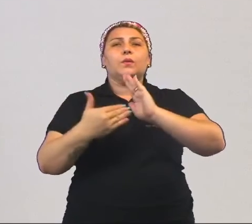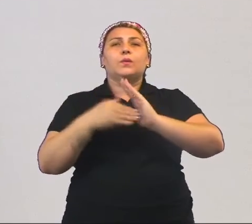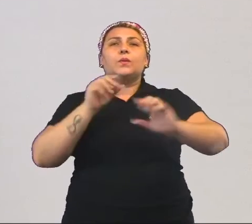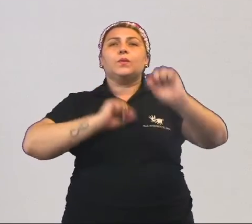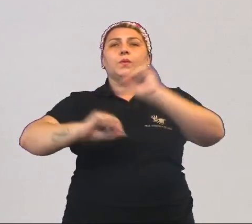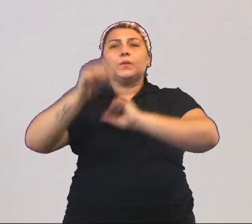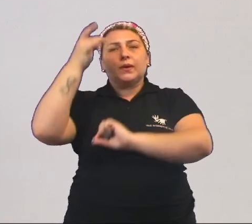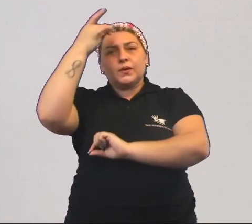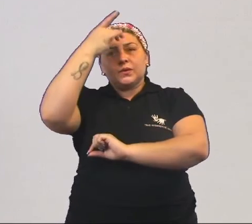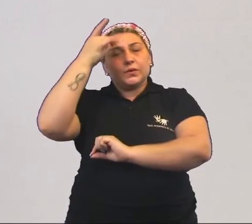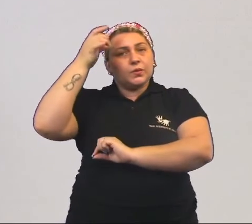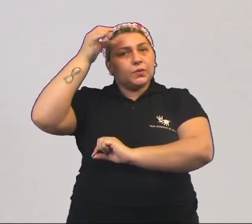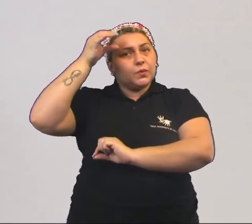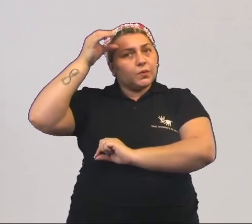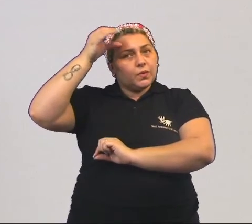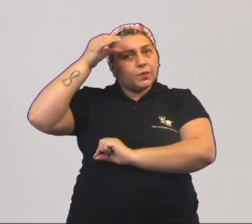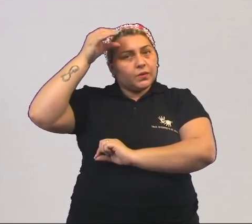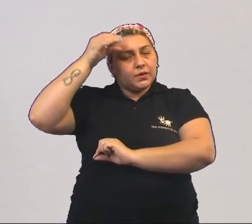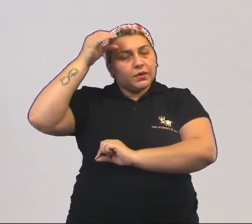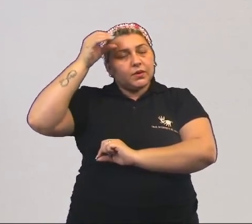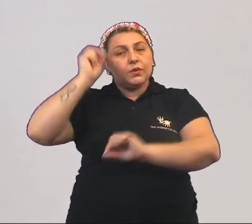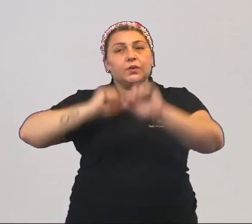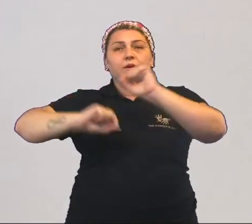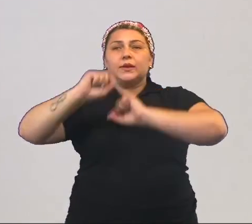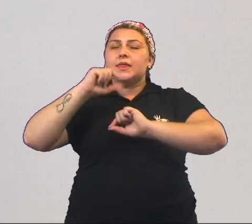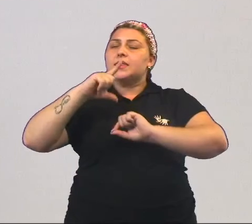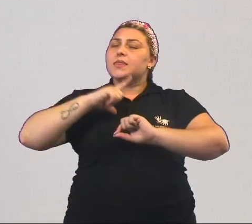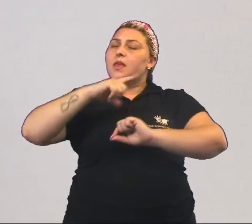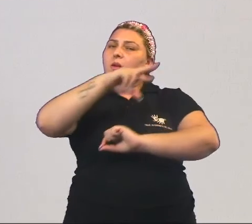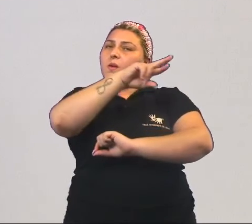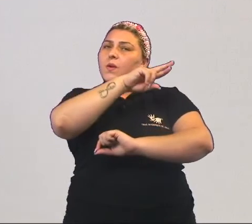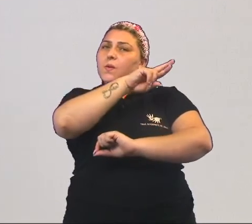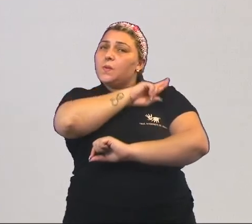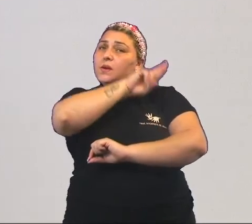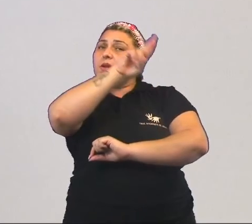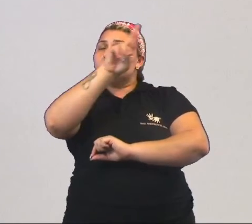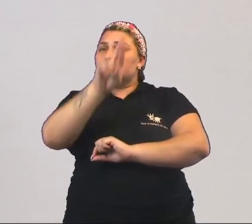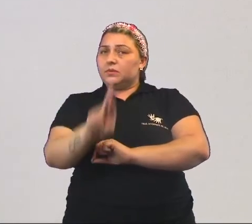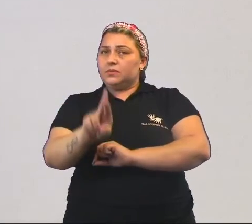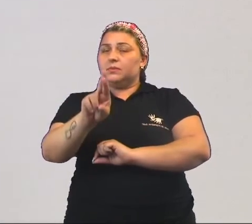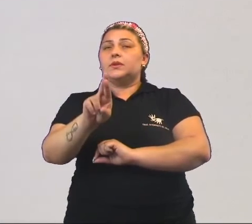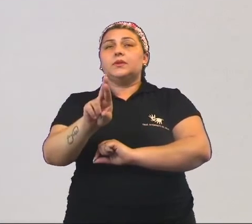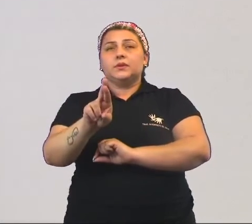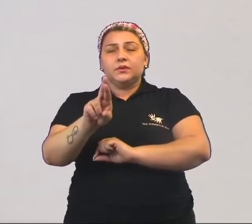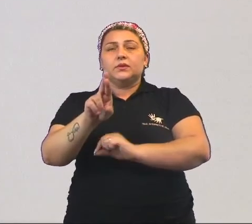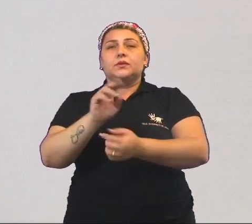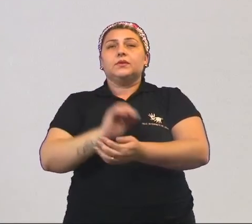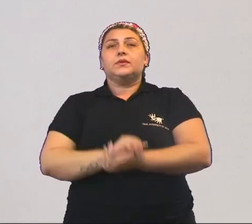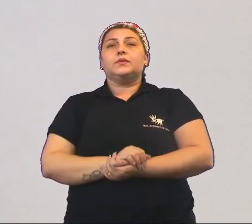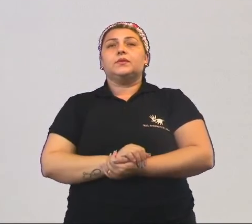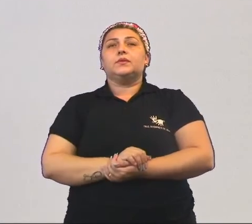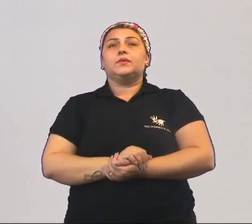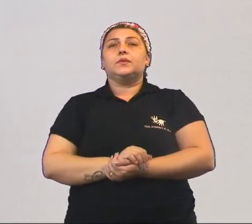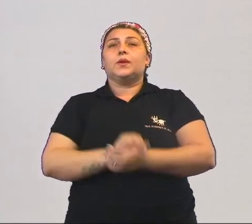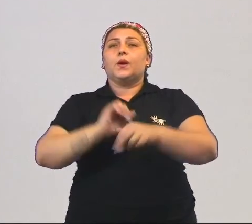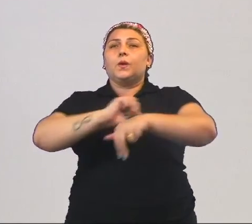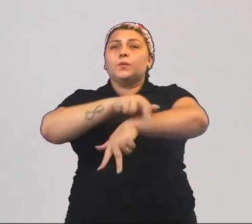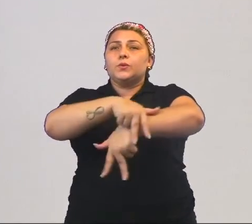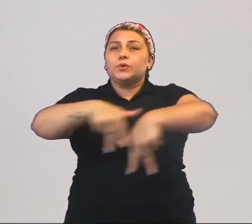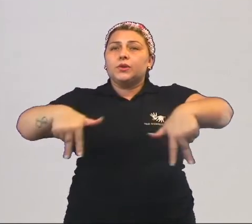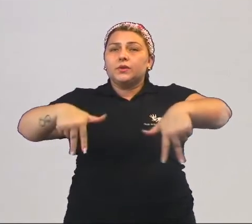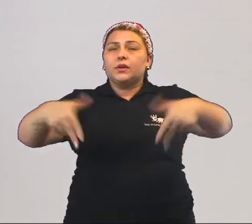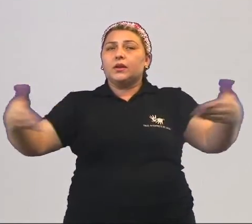de conscientização no sentido de que haja um respeito mútuo no que diz respeito aos